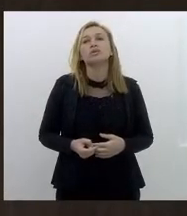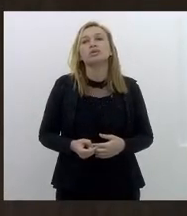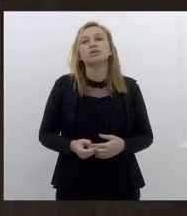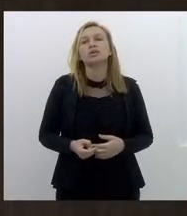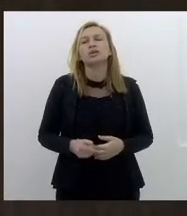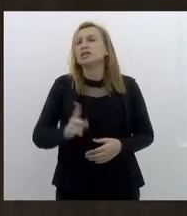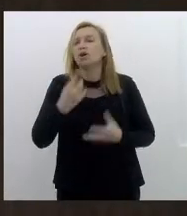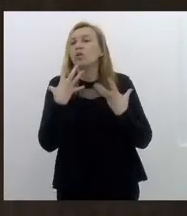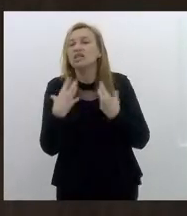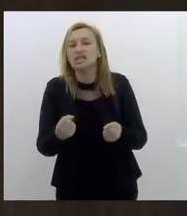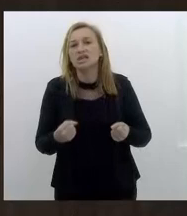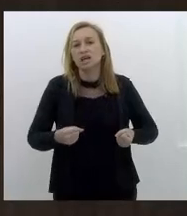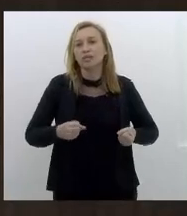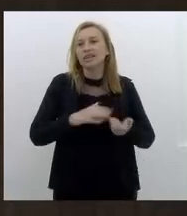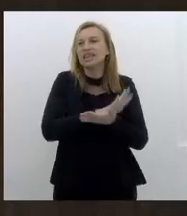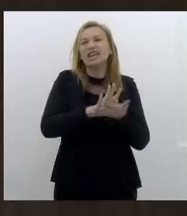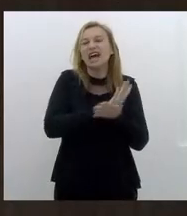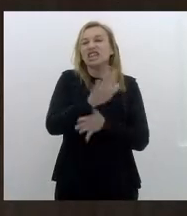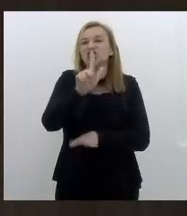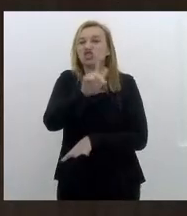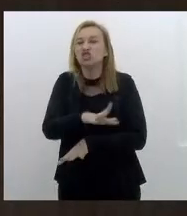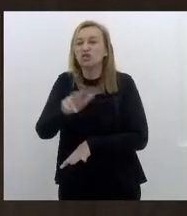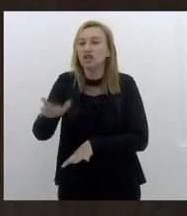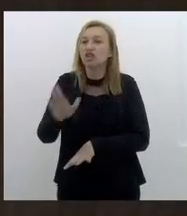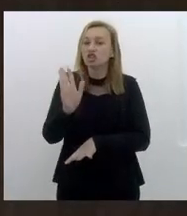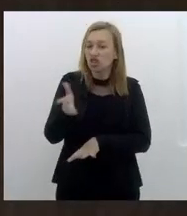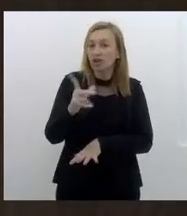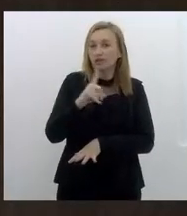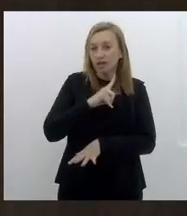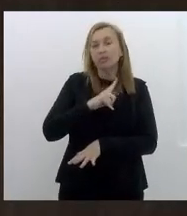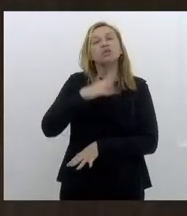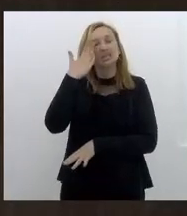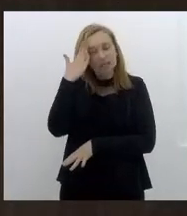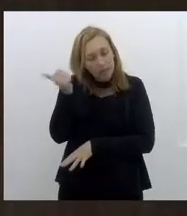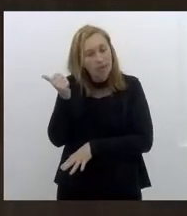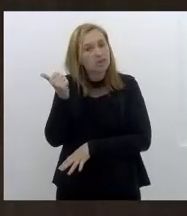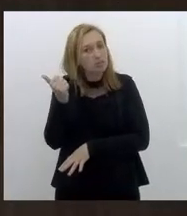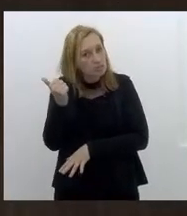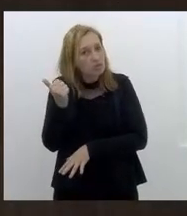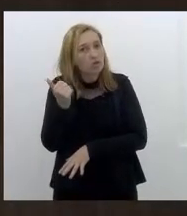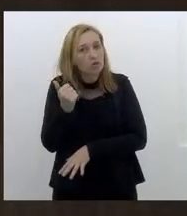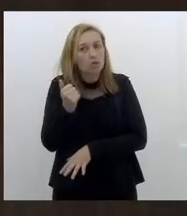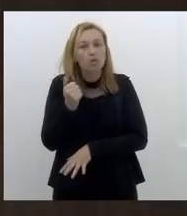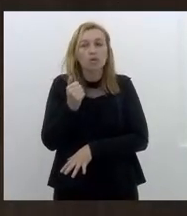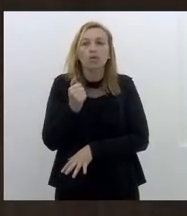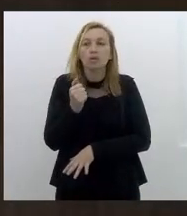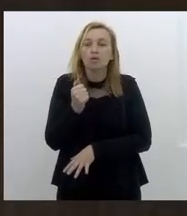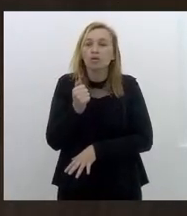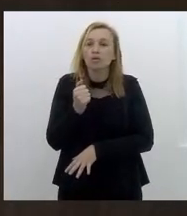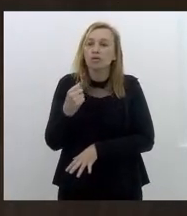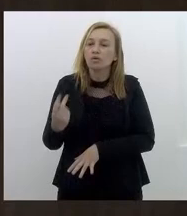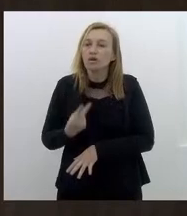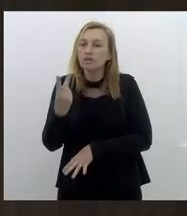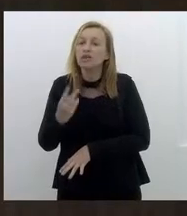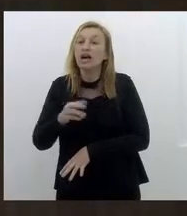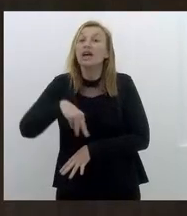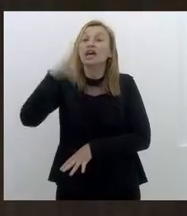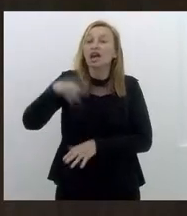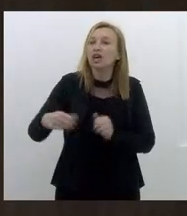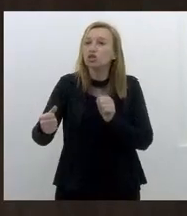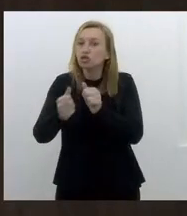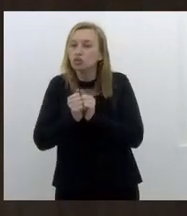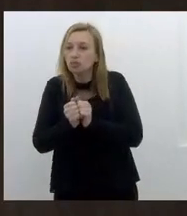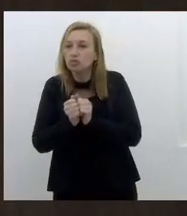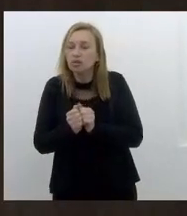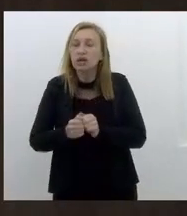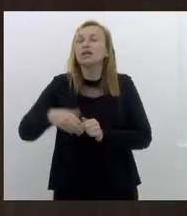não aceitaremos nada diferente do que já temos sabemos saberemos recompensar quem estiver junto